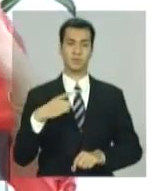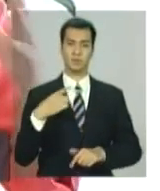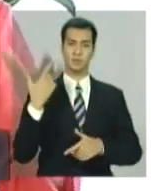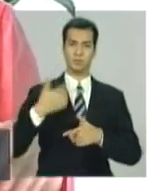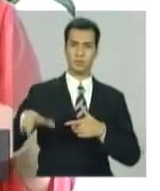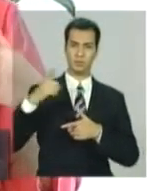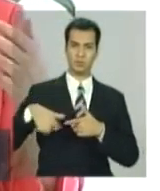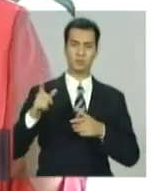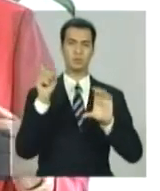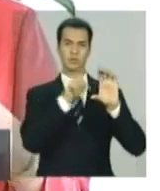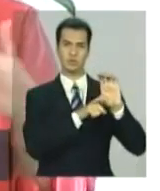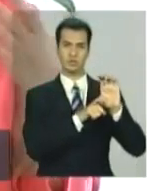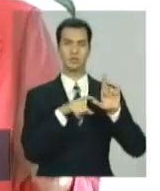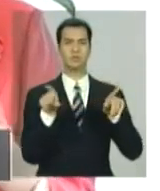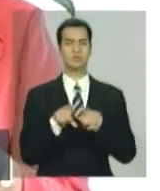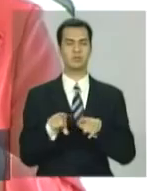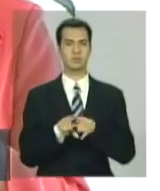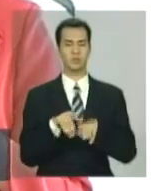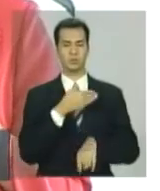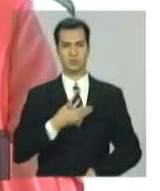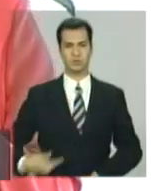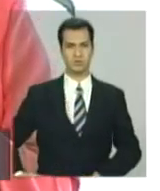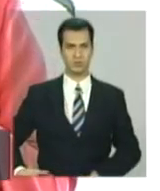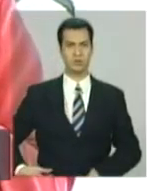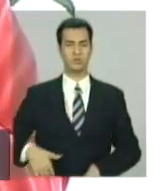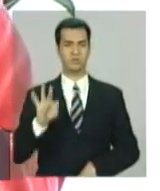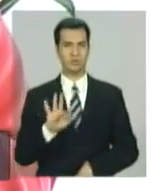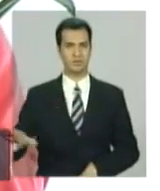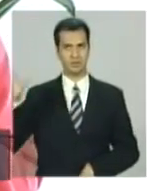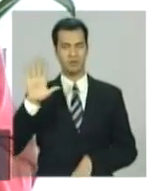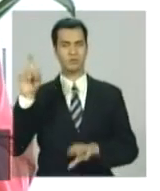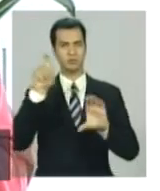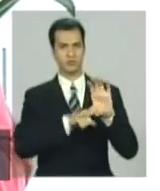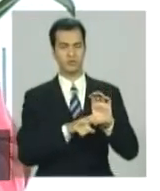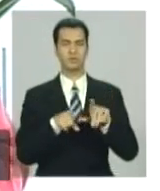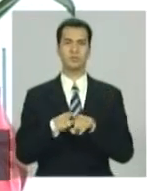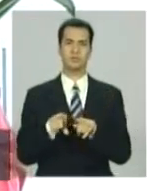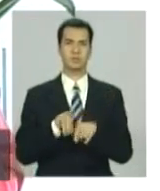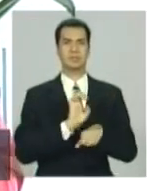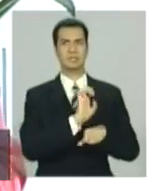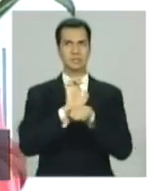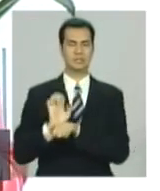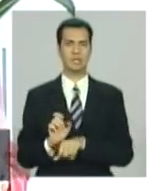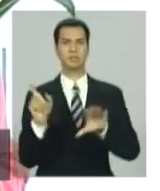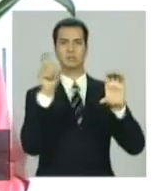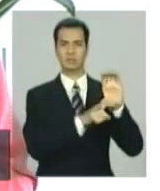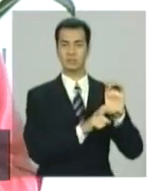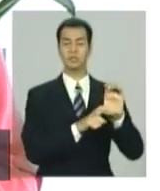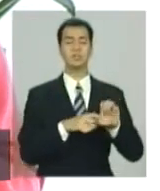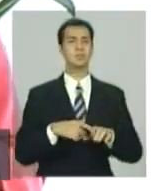e do endividamento, tanto da União como dos estados, sempre foi muito difícil